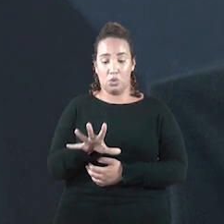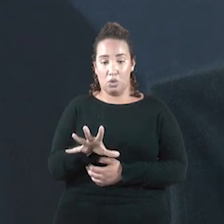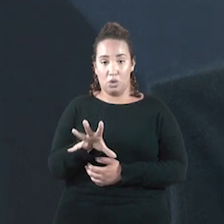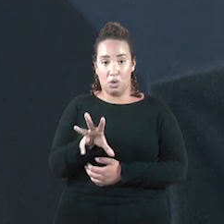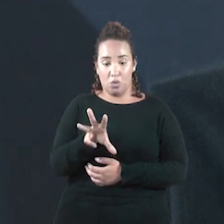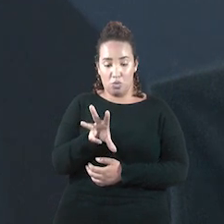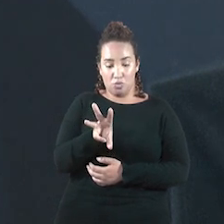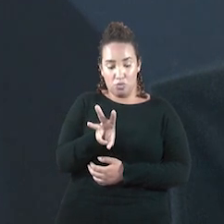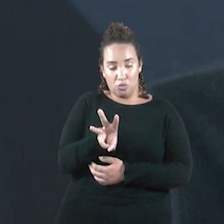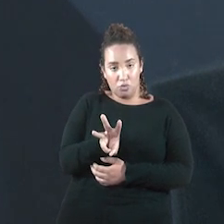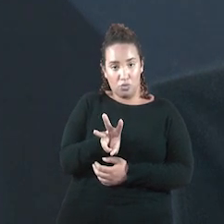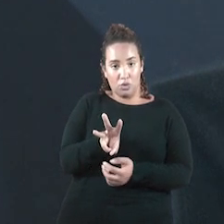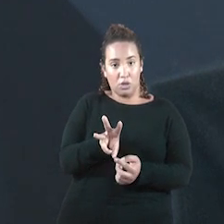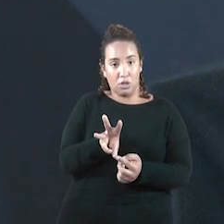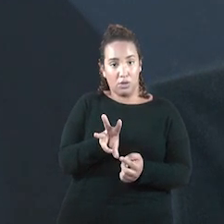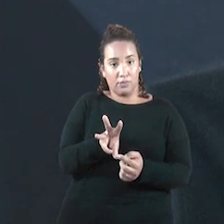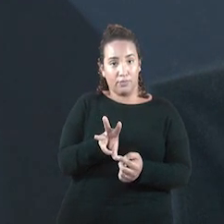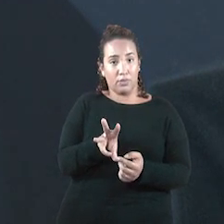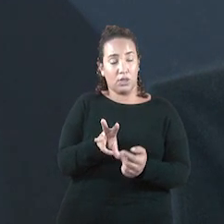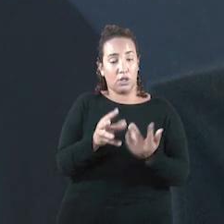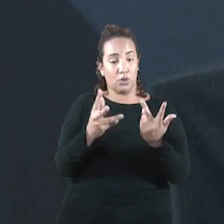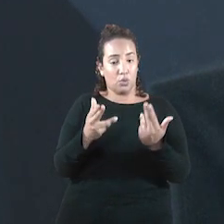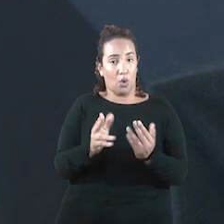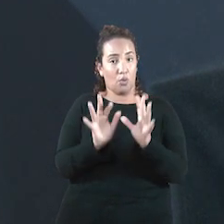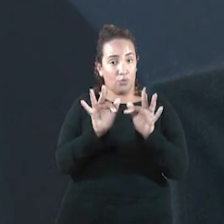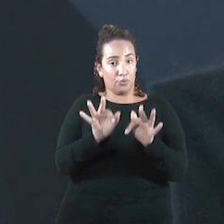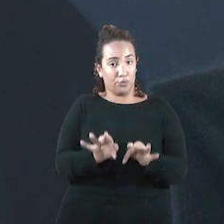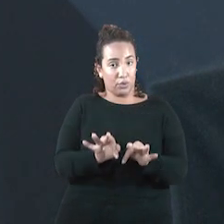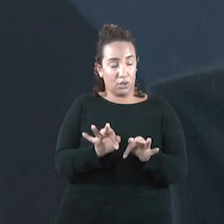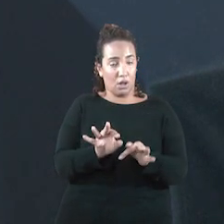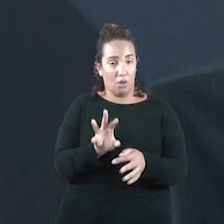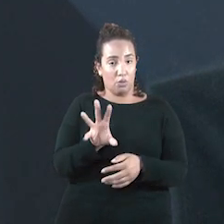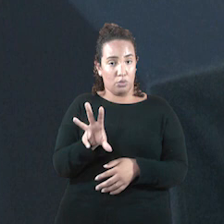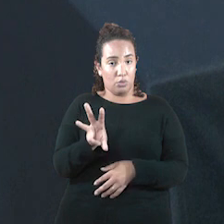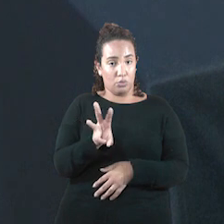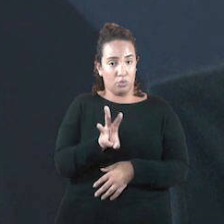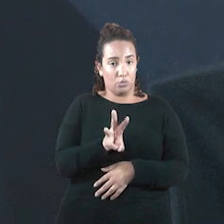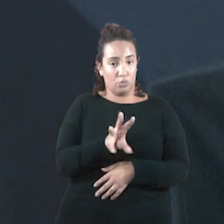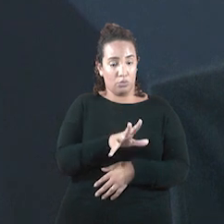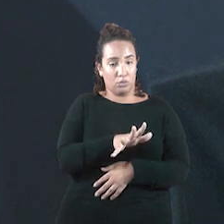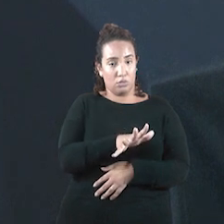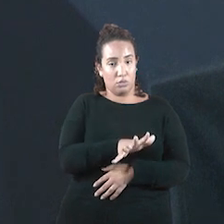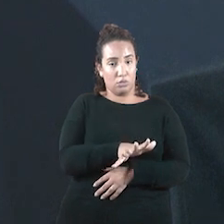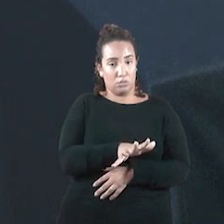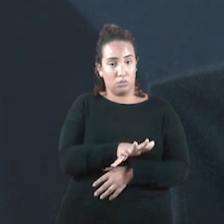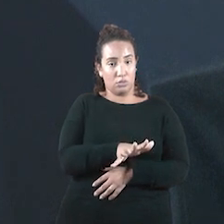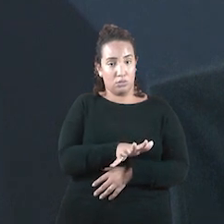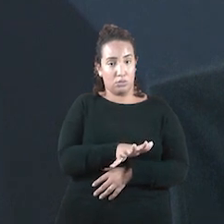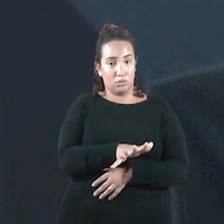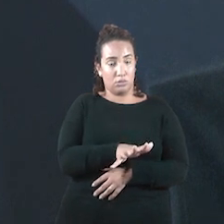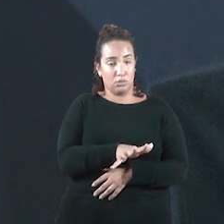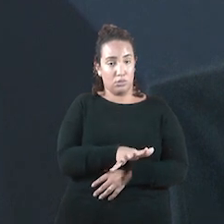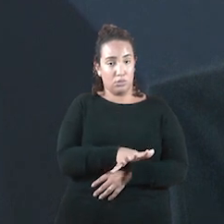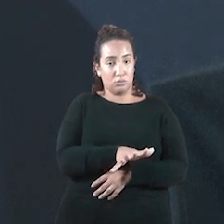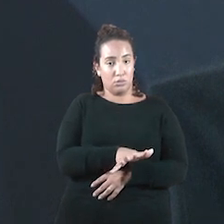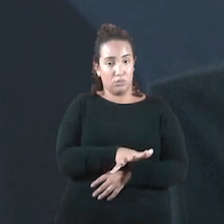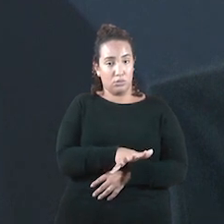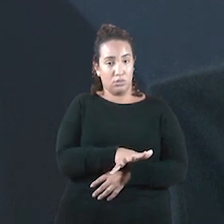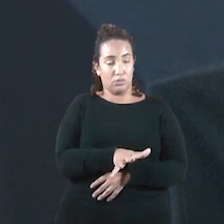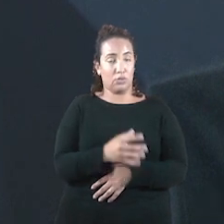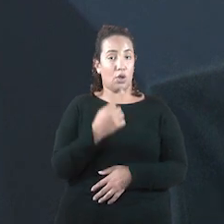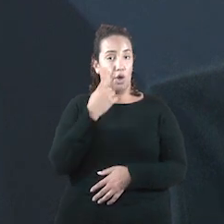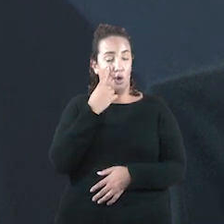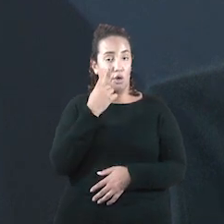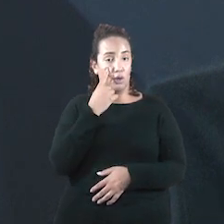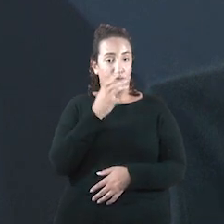midinho exatamente onde o meu palmo terminou. Então, posso marcar aqui onde terminou o